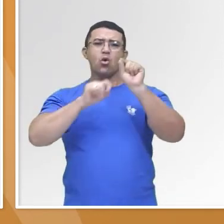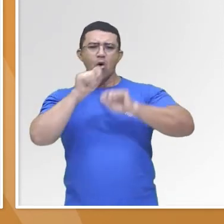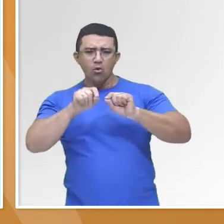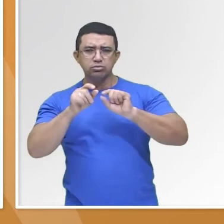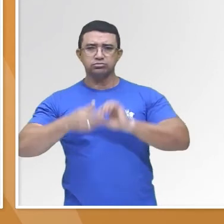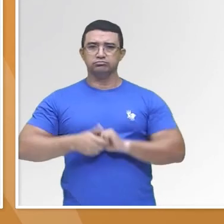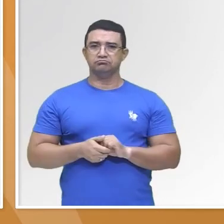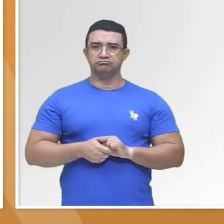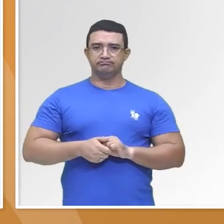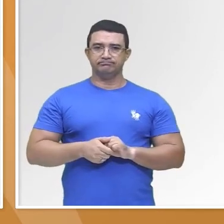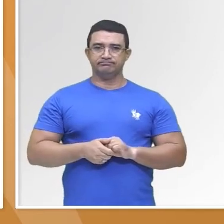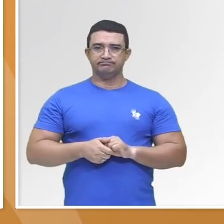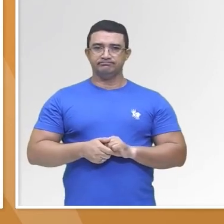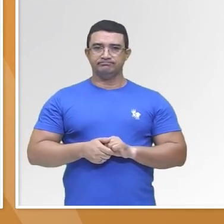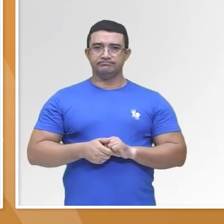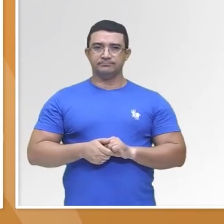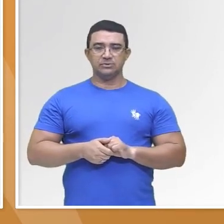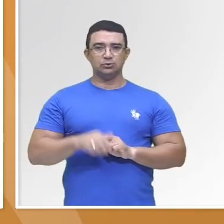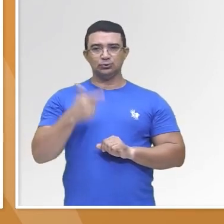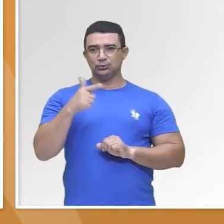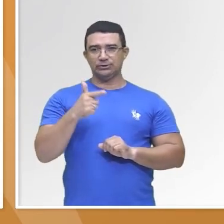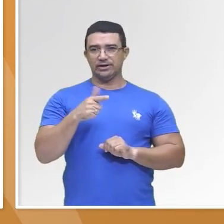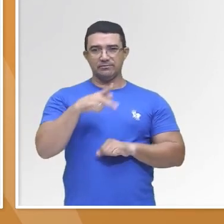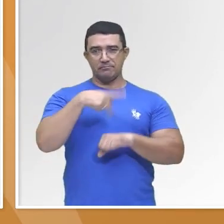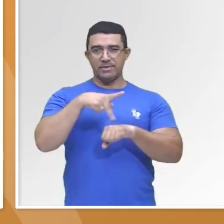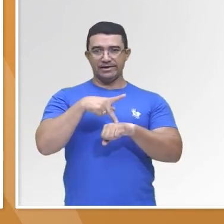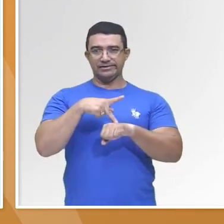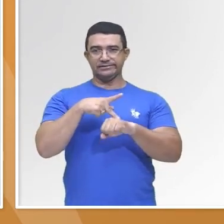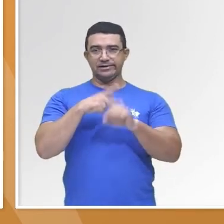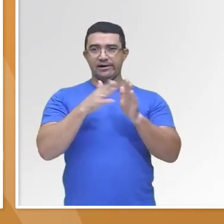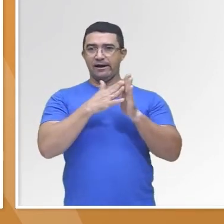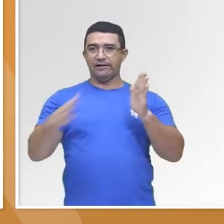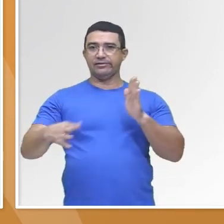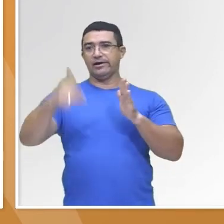nenhum país que chegue a 1, né? Porque não tem país